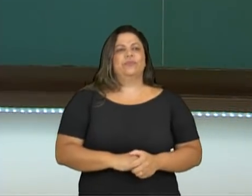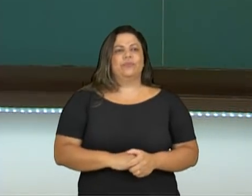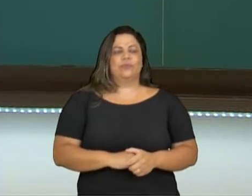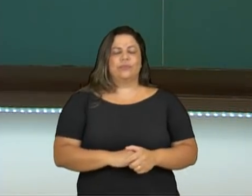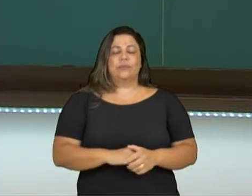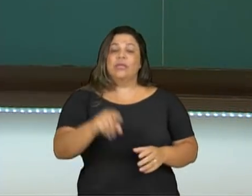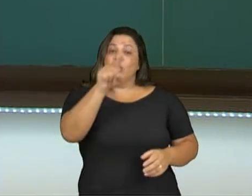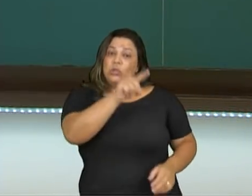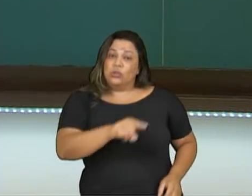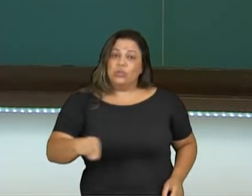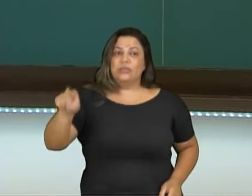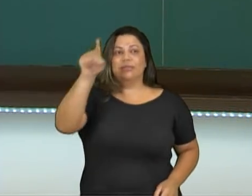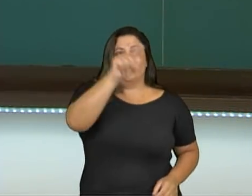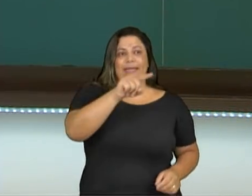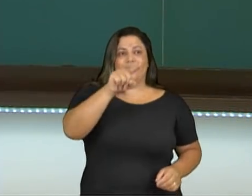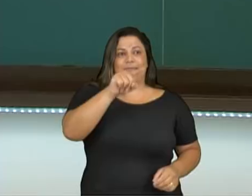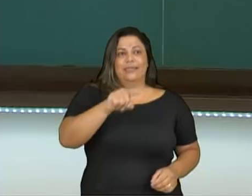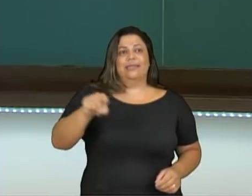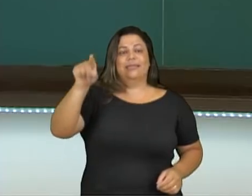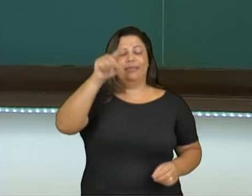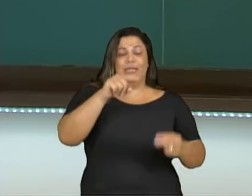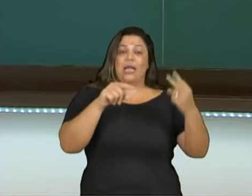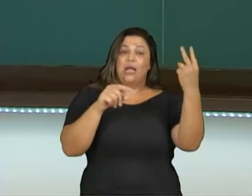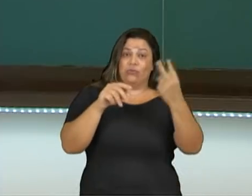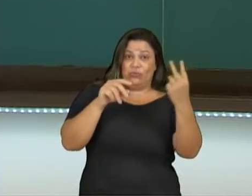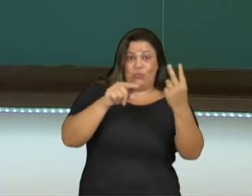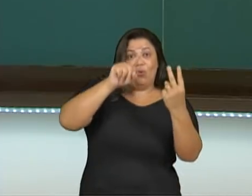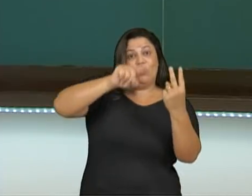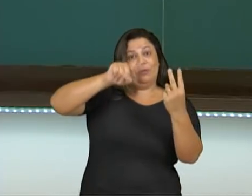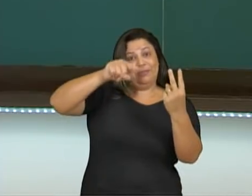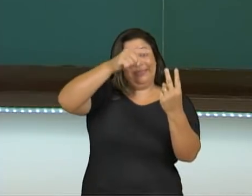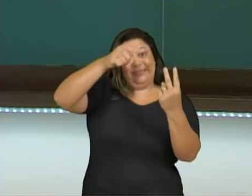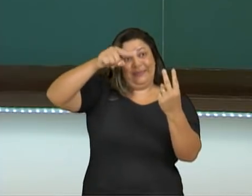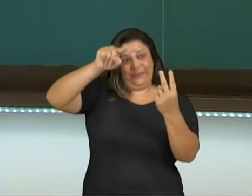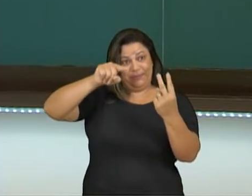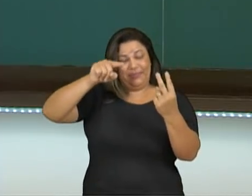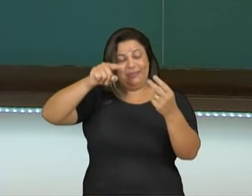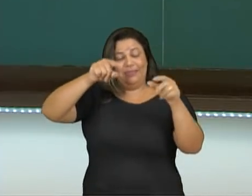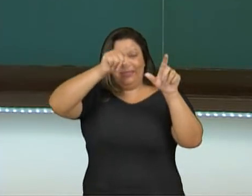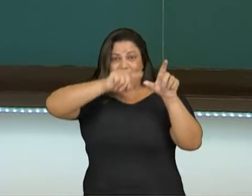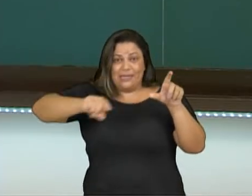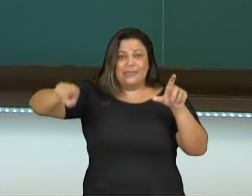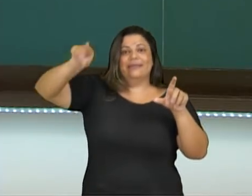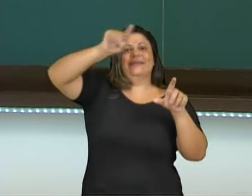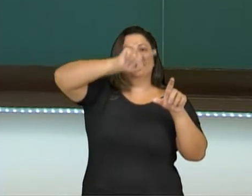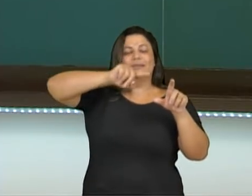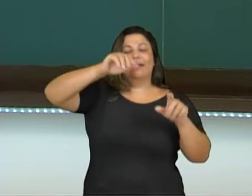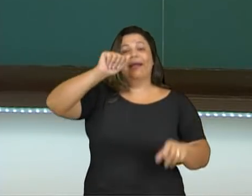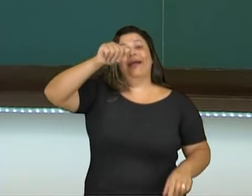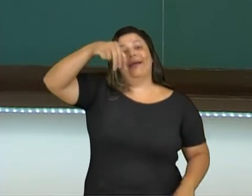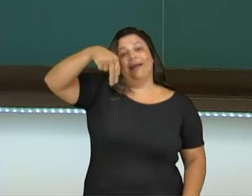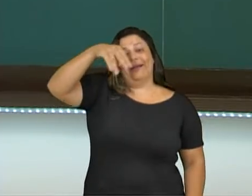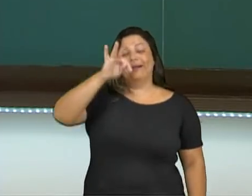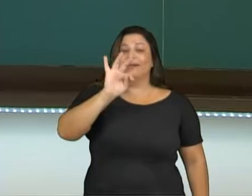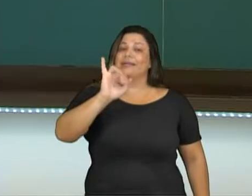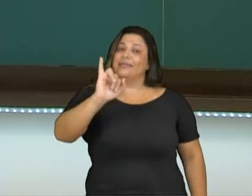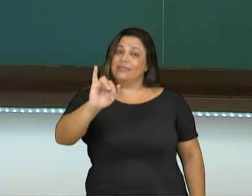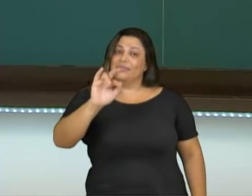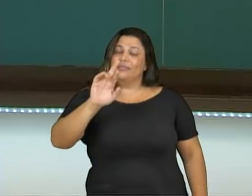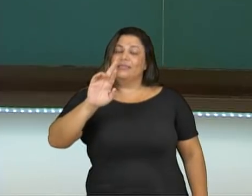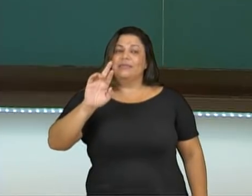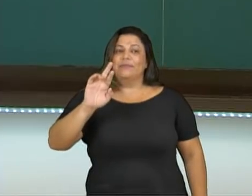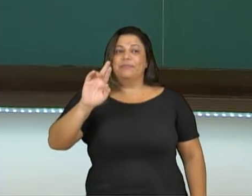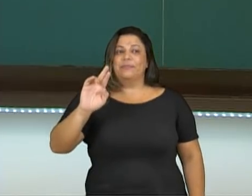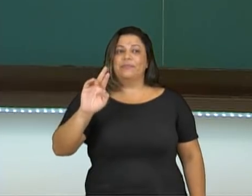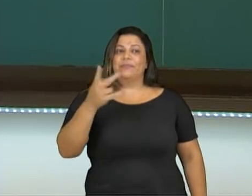girar 2 pi sobre 3 radianos no sentido anti-horário. Lembre-se que o anti-horário é o contrário do relógio,